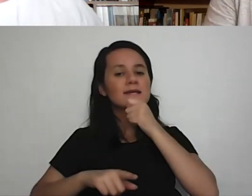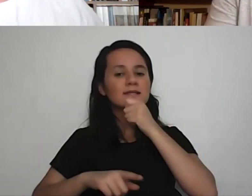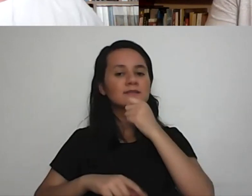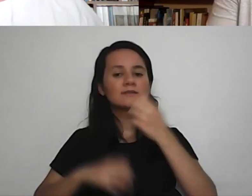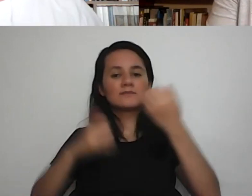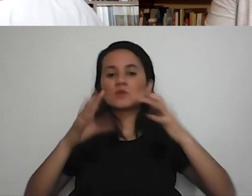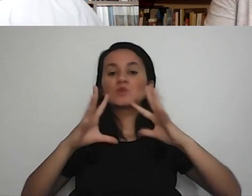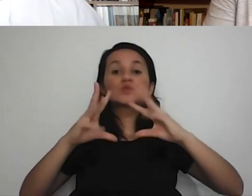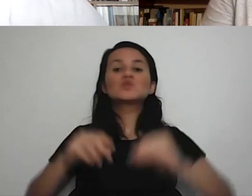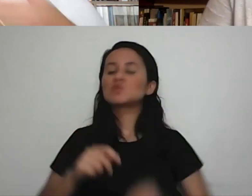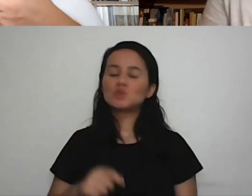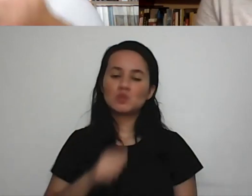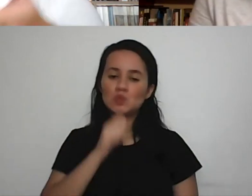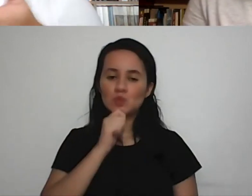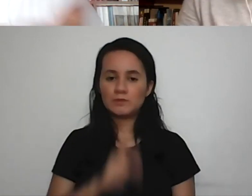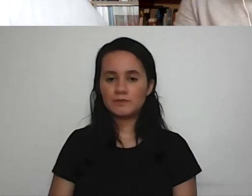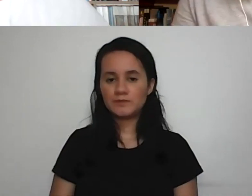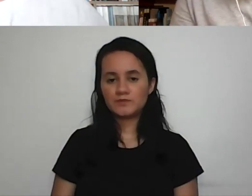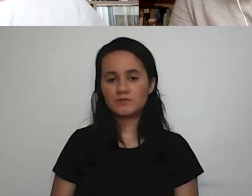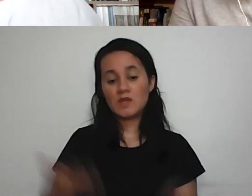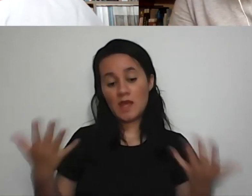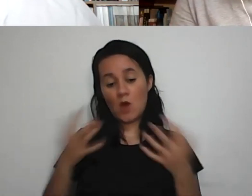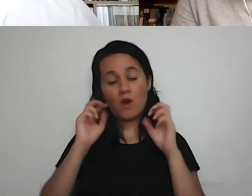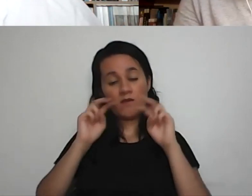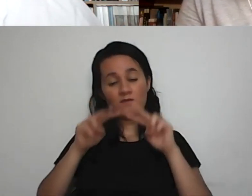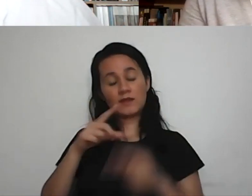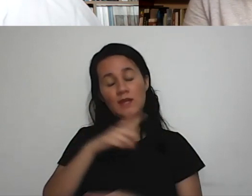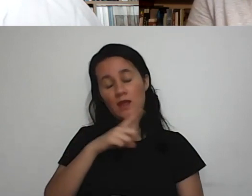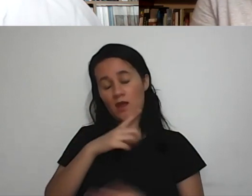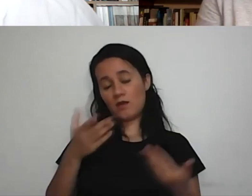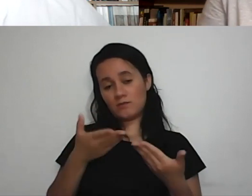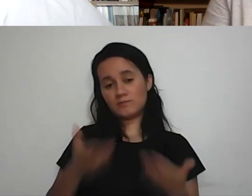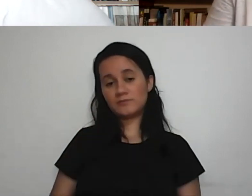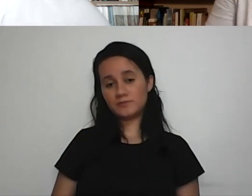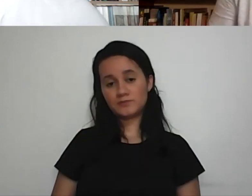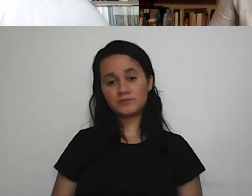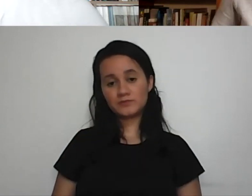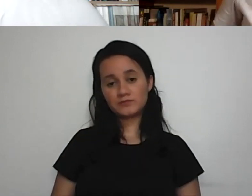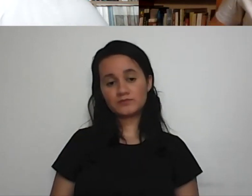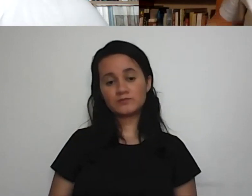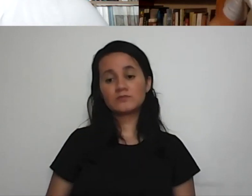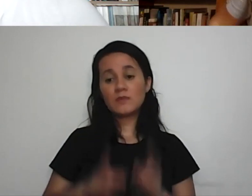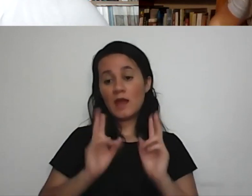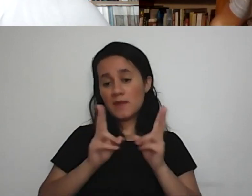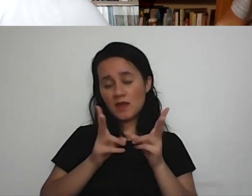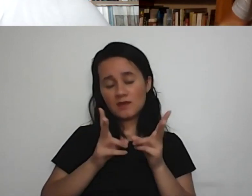democratização toda, né? Como a gente está vendo aqui, né? Ao mesmo tempo,